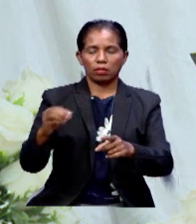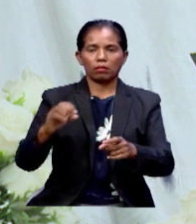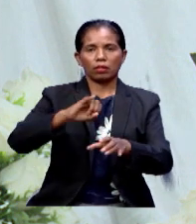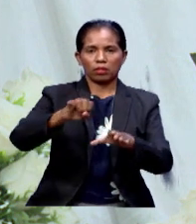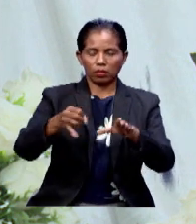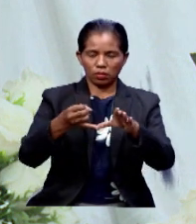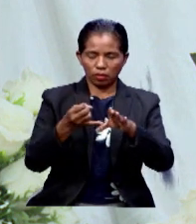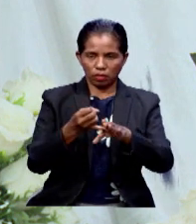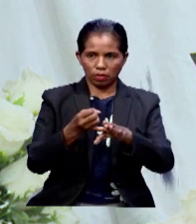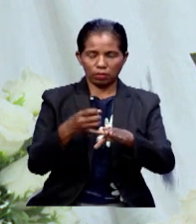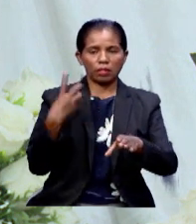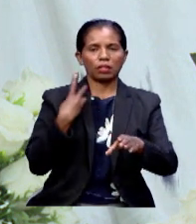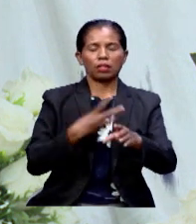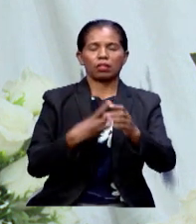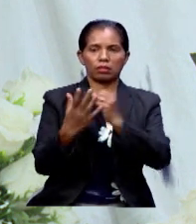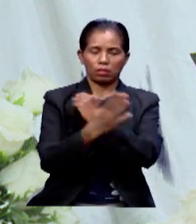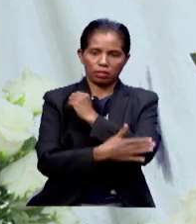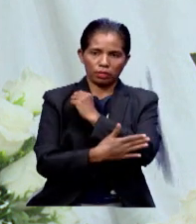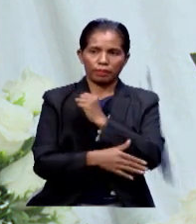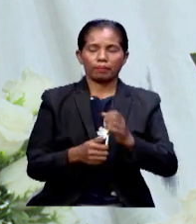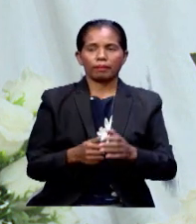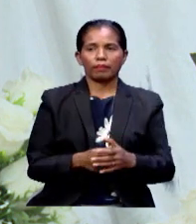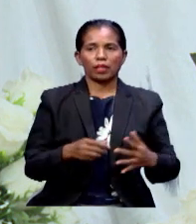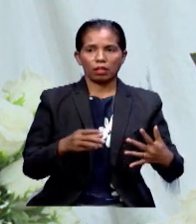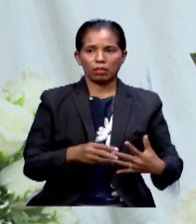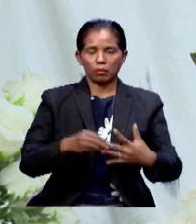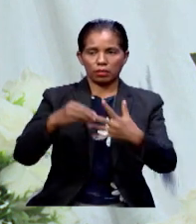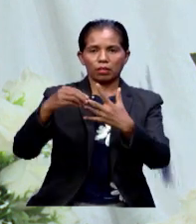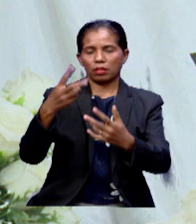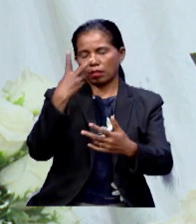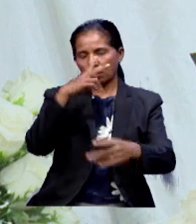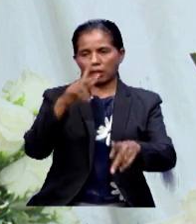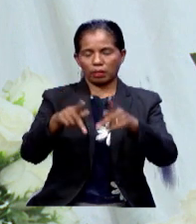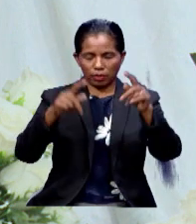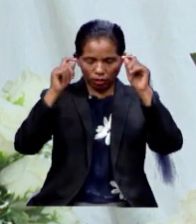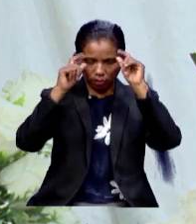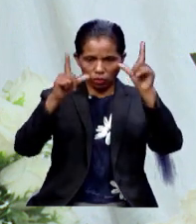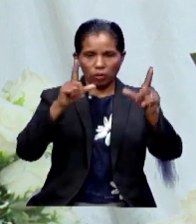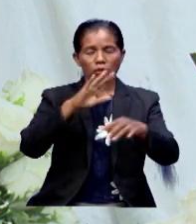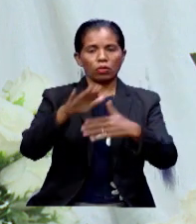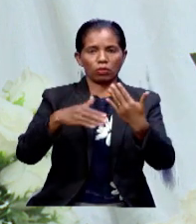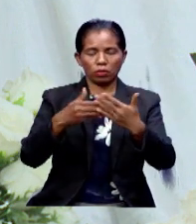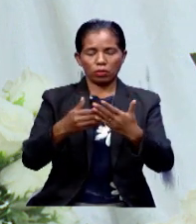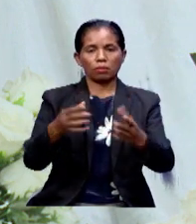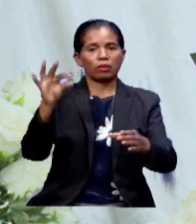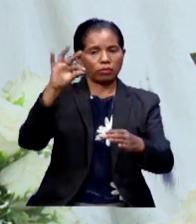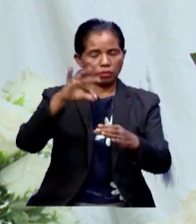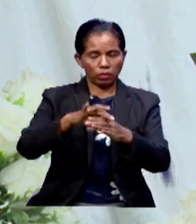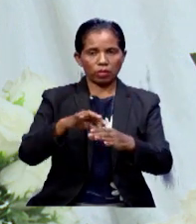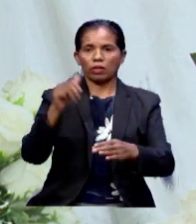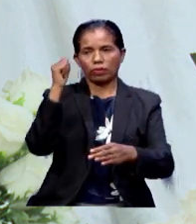inclusivo e haitanyarain. Liu-liu hareba timoruan votante sira, liu-liu